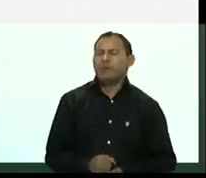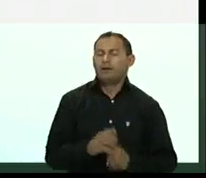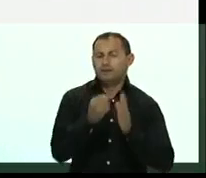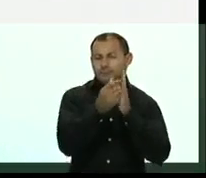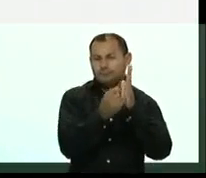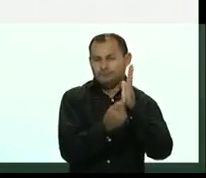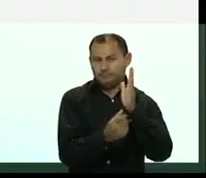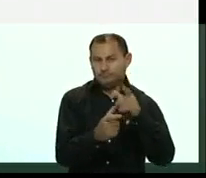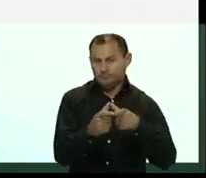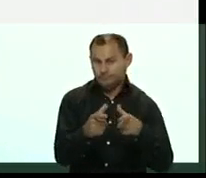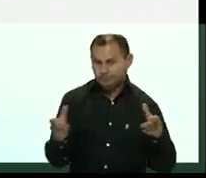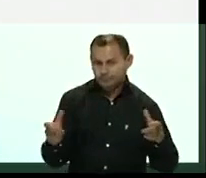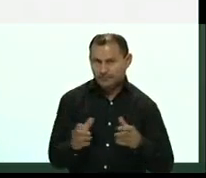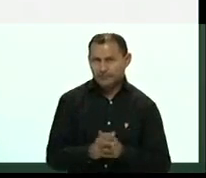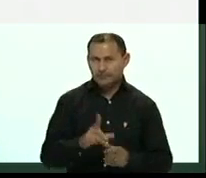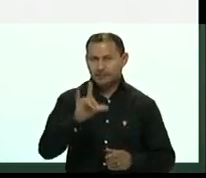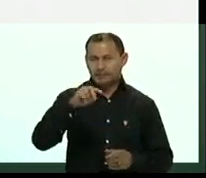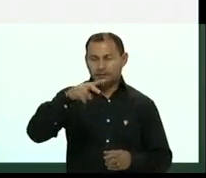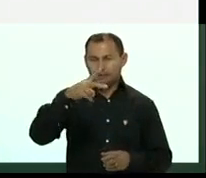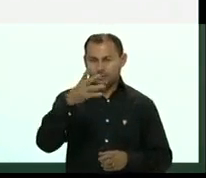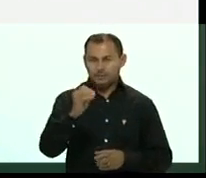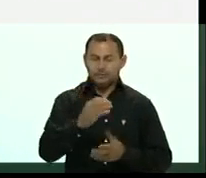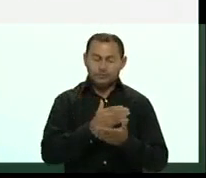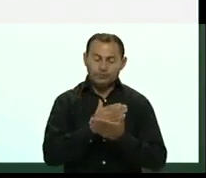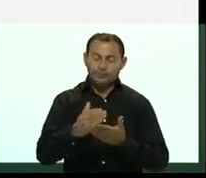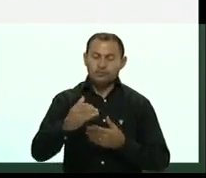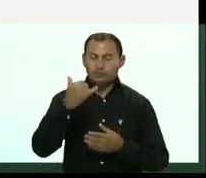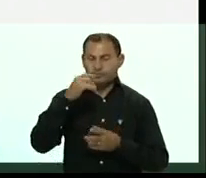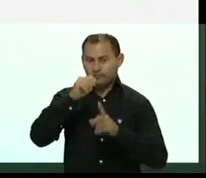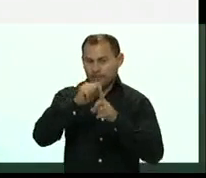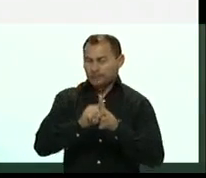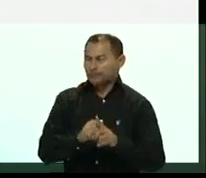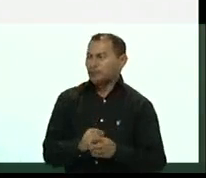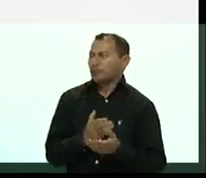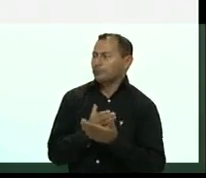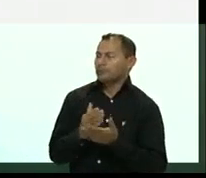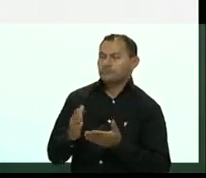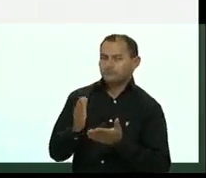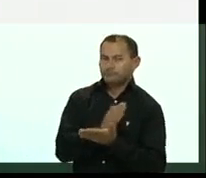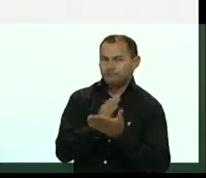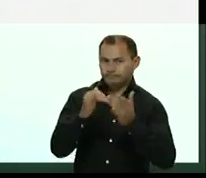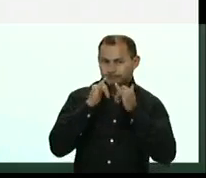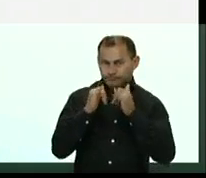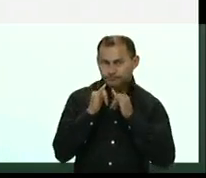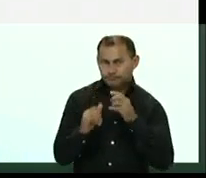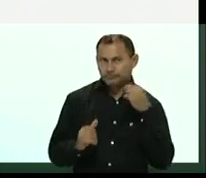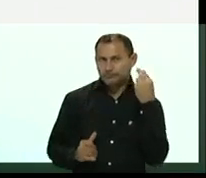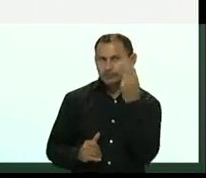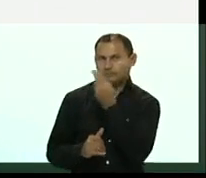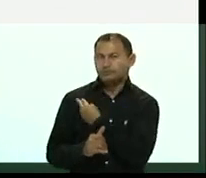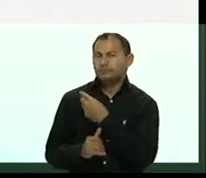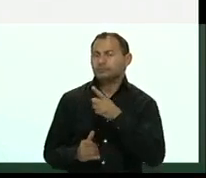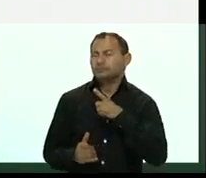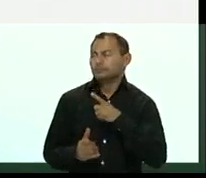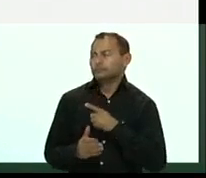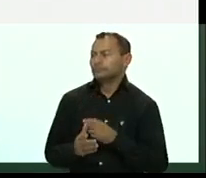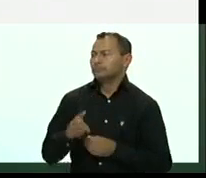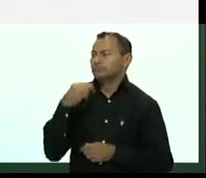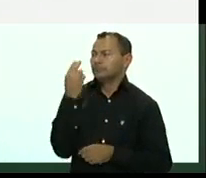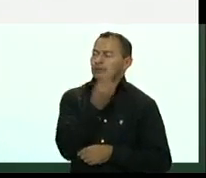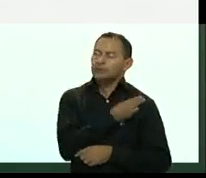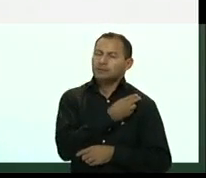taxa de crescimento aí dessas linhas no começo do mês. Então, primeiro nós vamos tirar aí algumas informações que nós temos